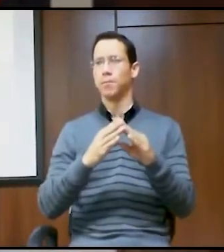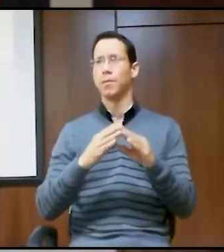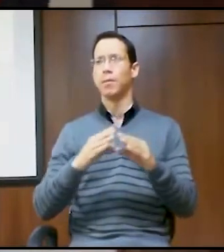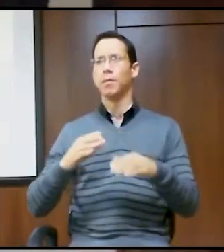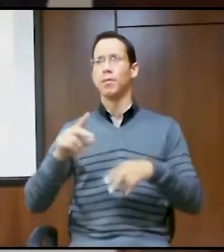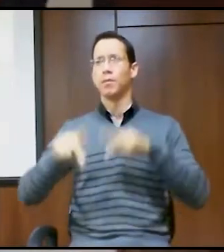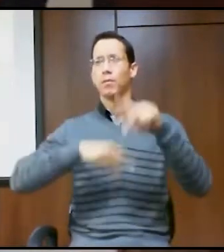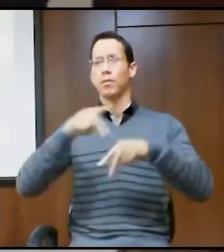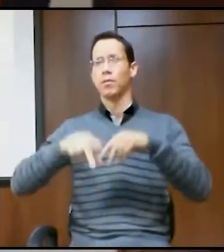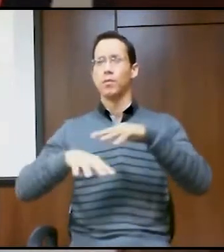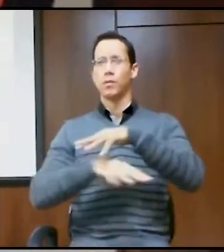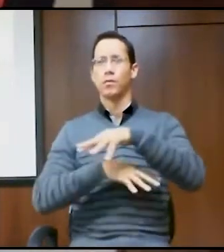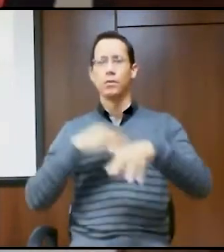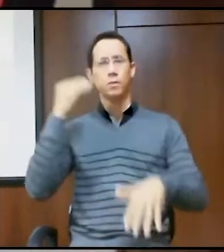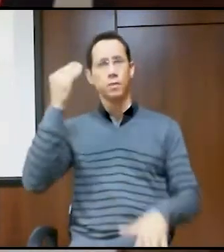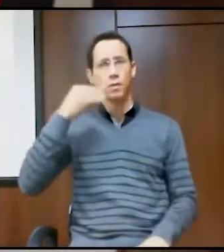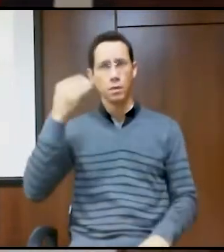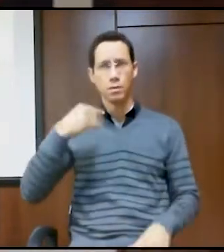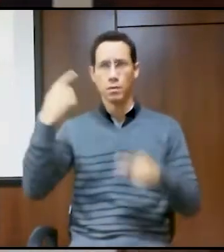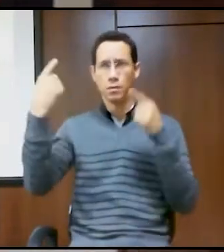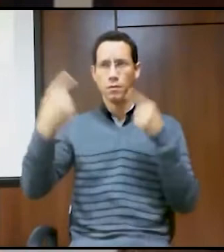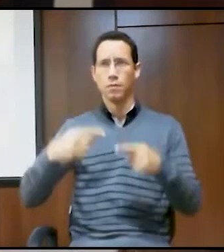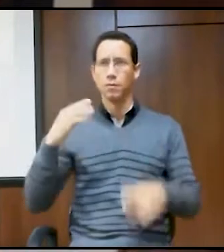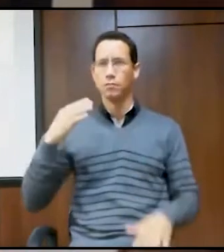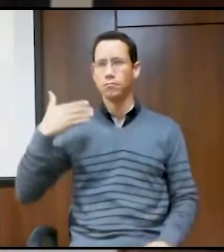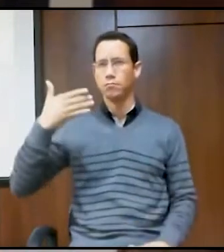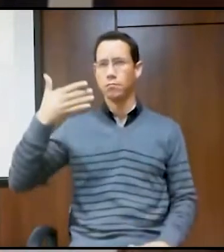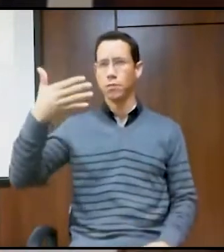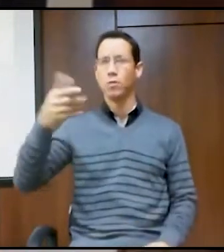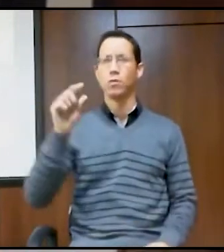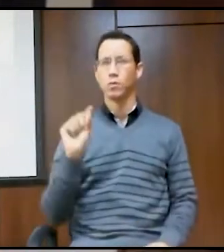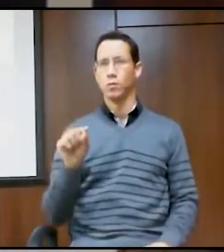experiências, desafios e perspectivas futuras.